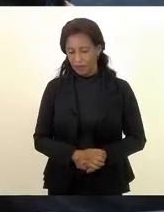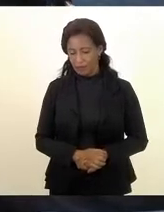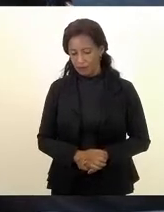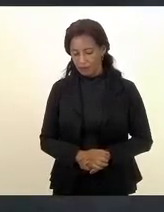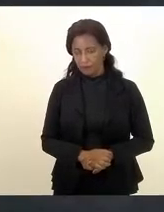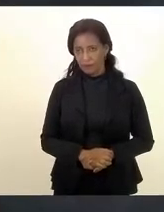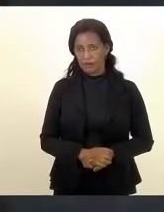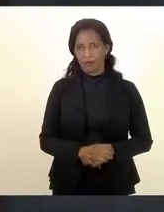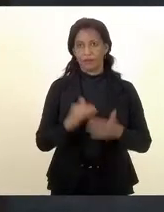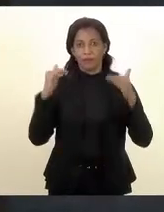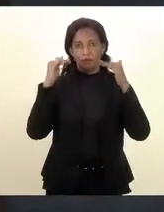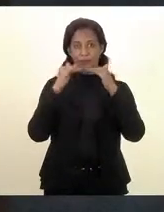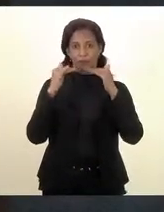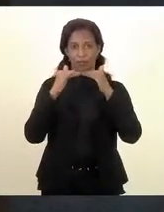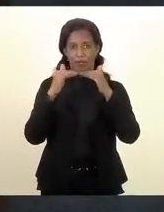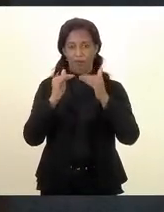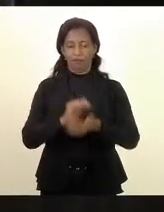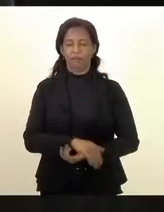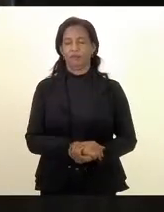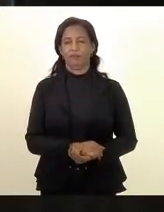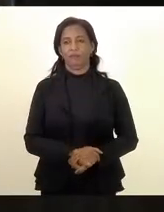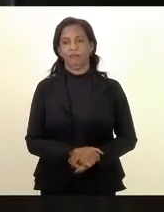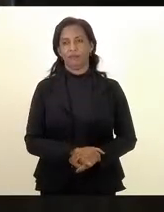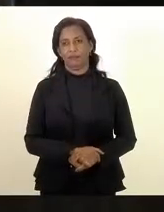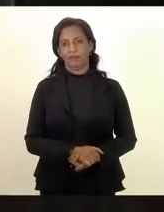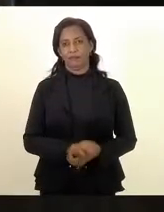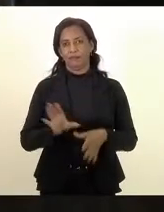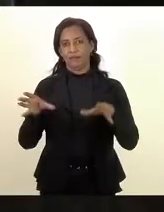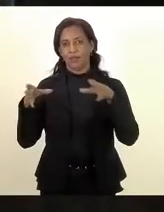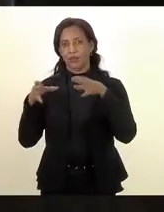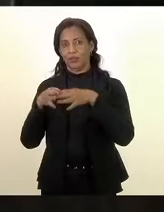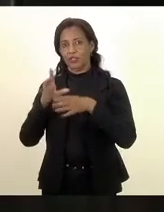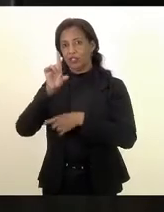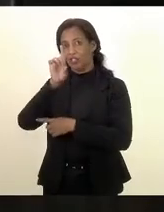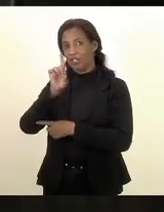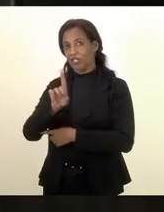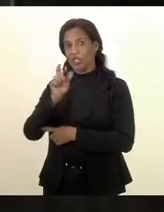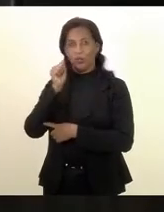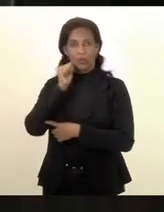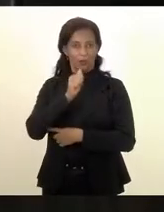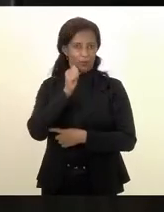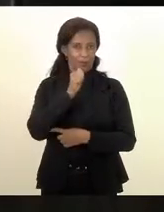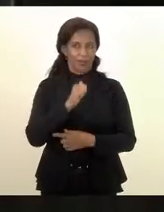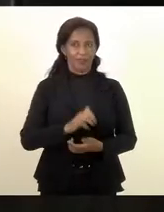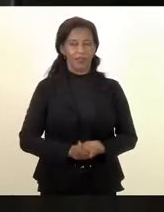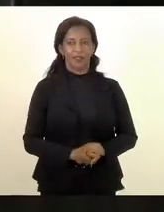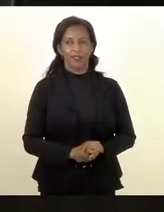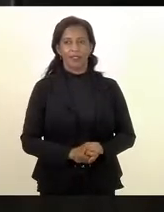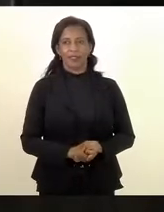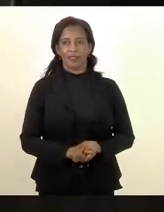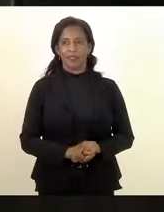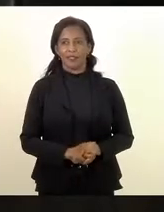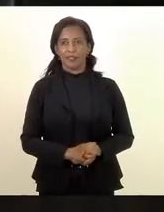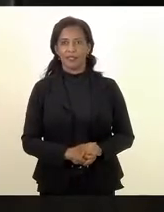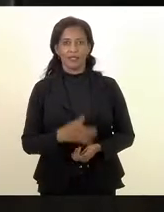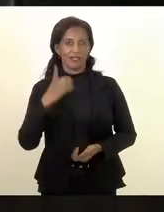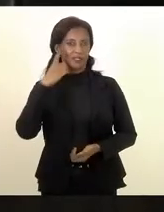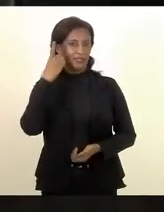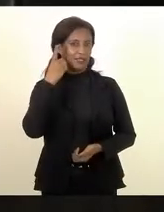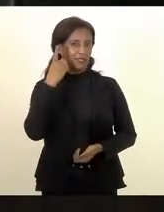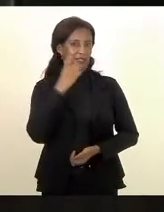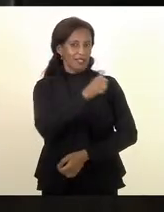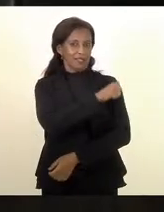parecer favorável pela comissão de defesa do direito da mulher a nossa querida deputada